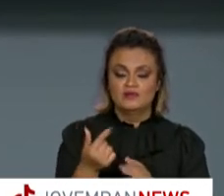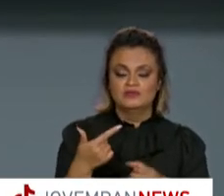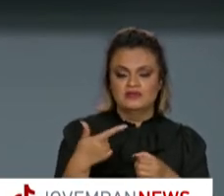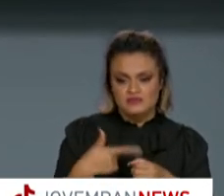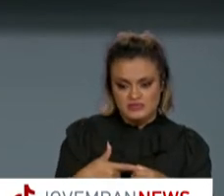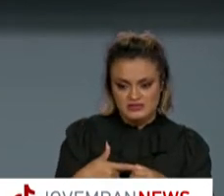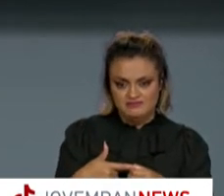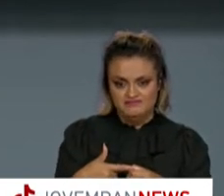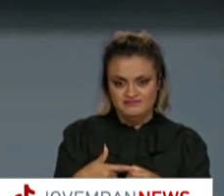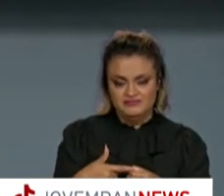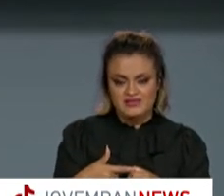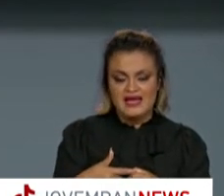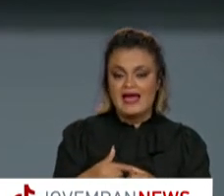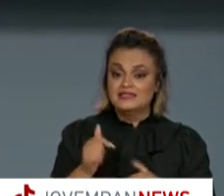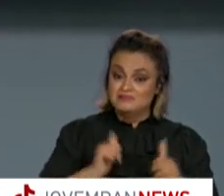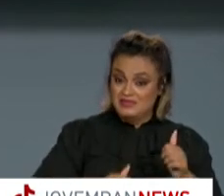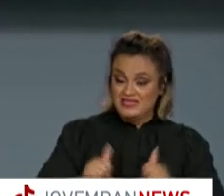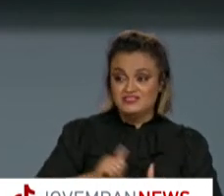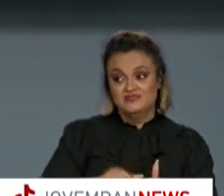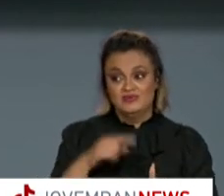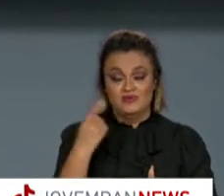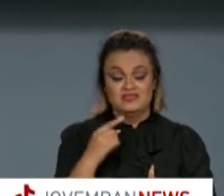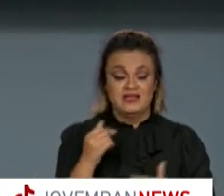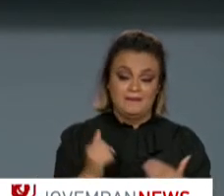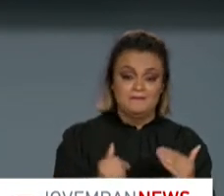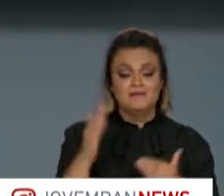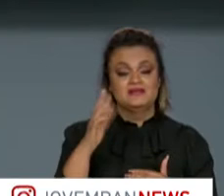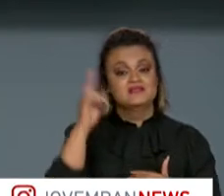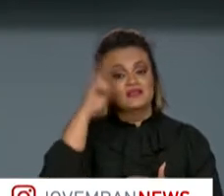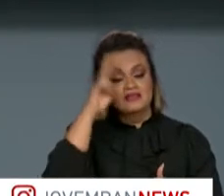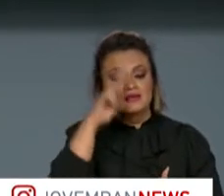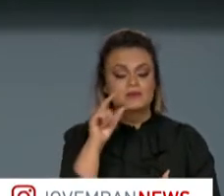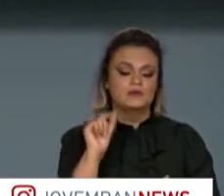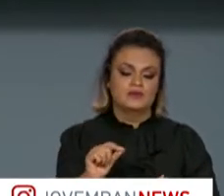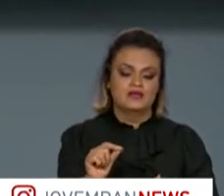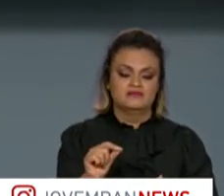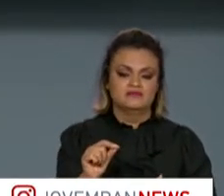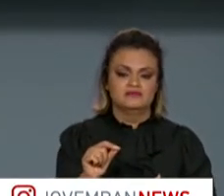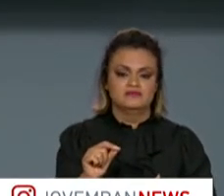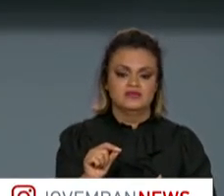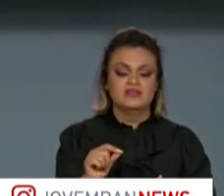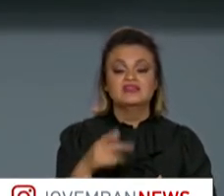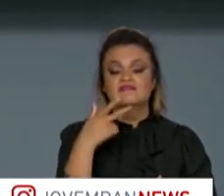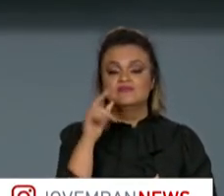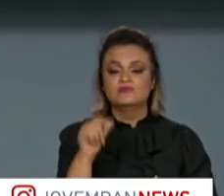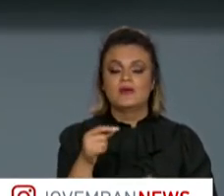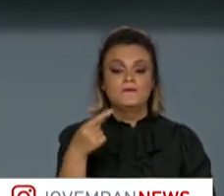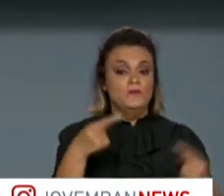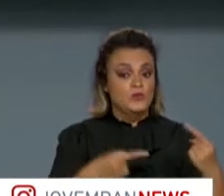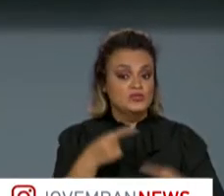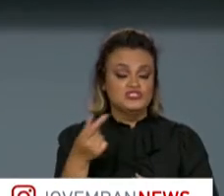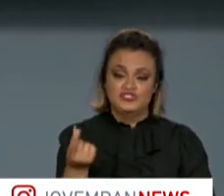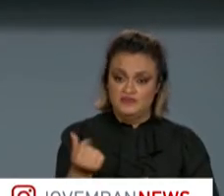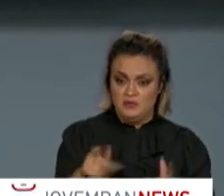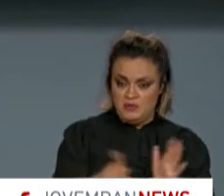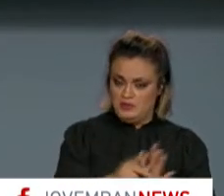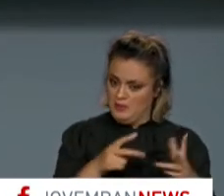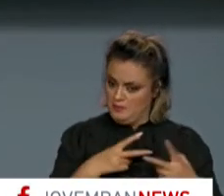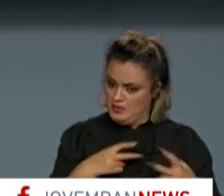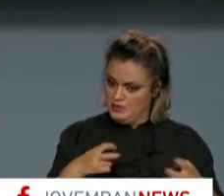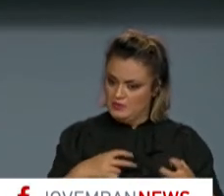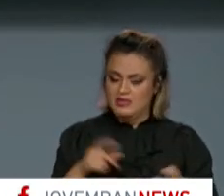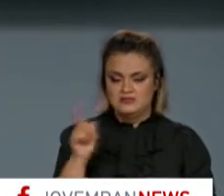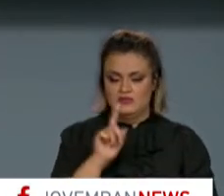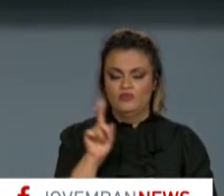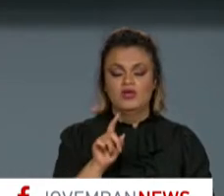gasolina, sendo que a nossa expectativa era maior, lembrando que não se está discutindo a política de preço da Petrobras.